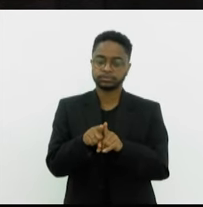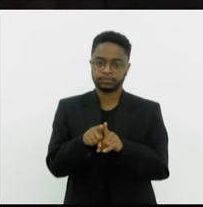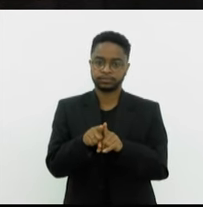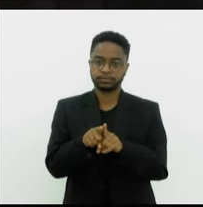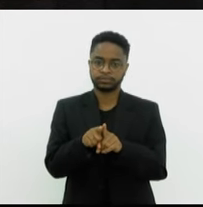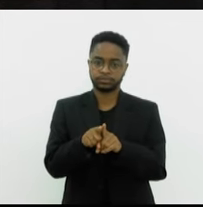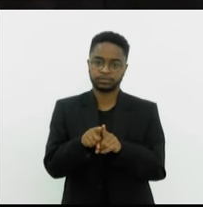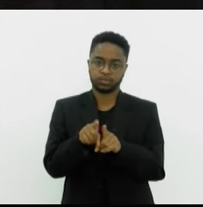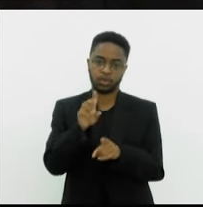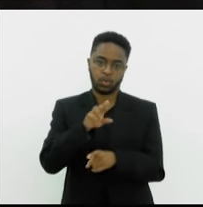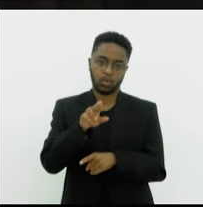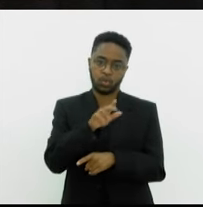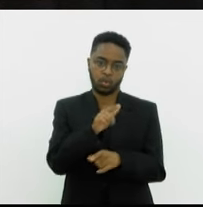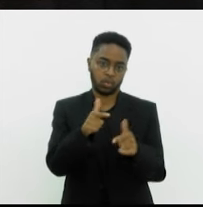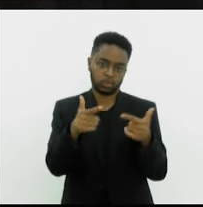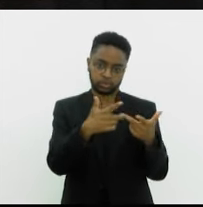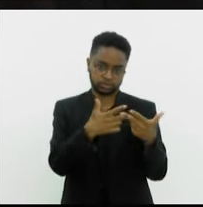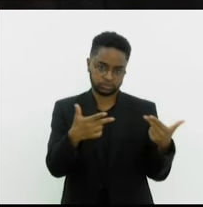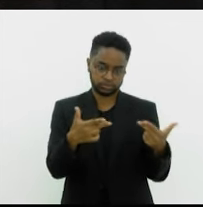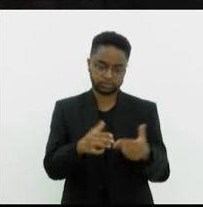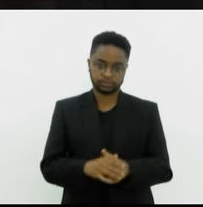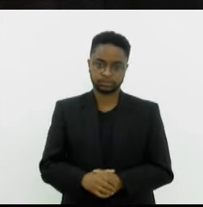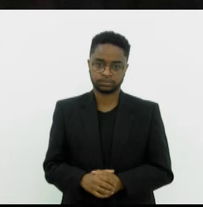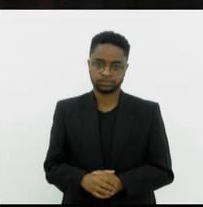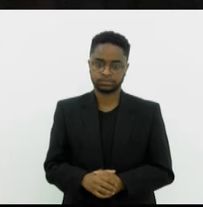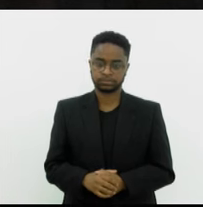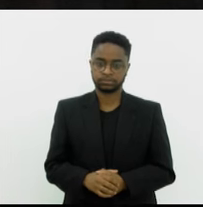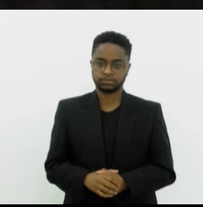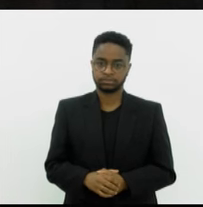de utilização.